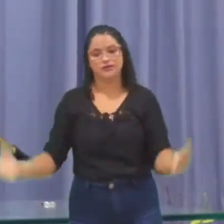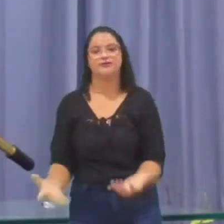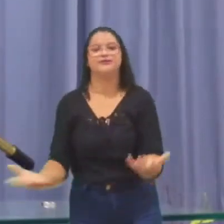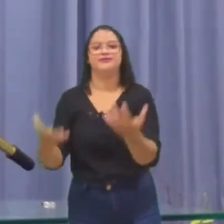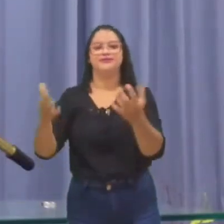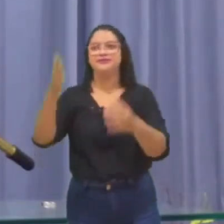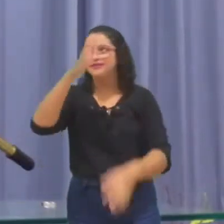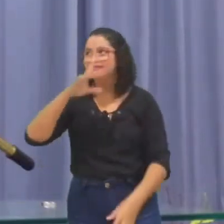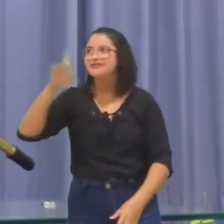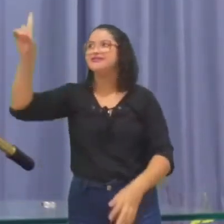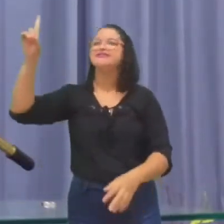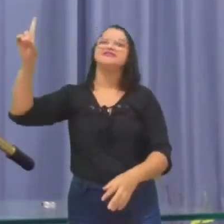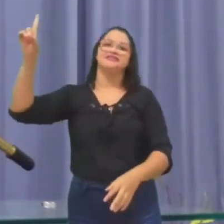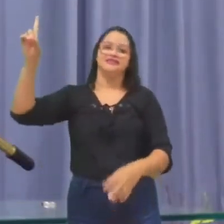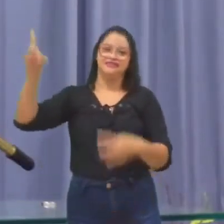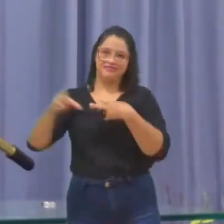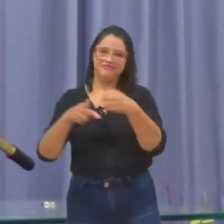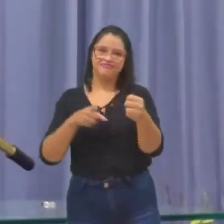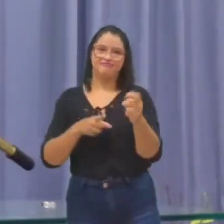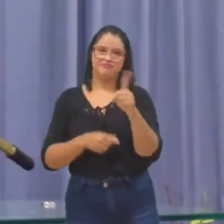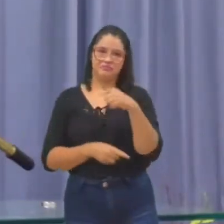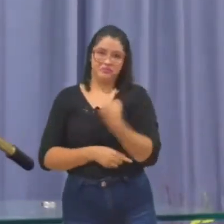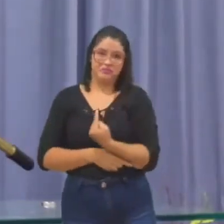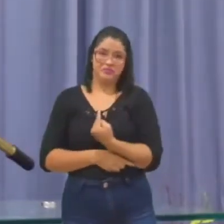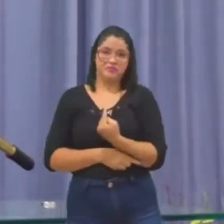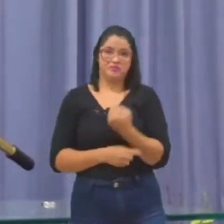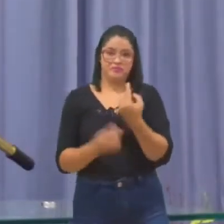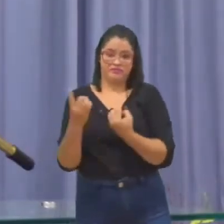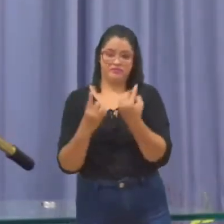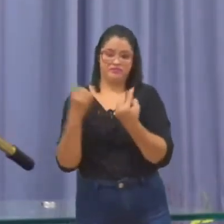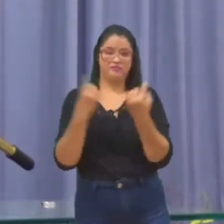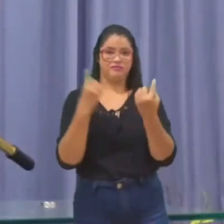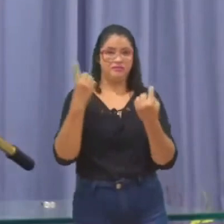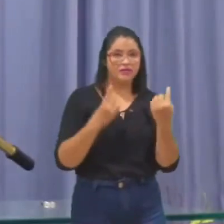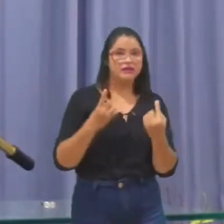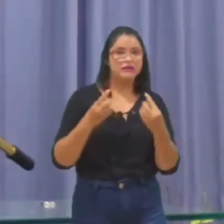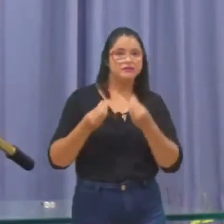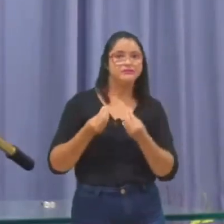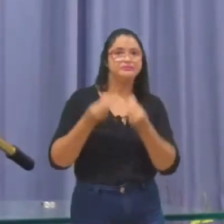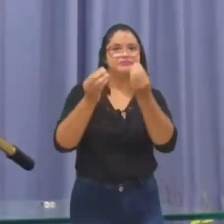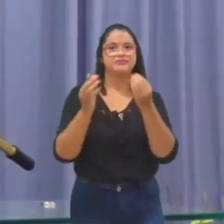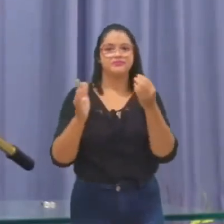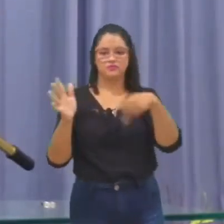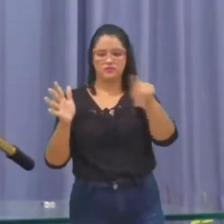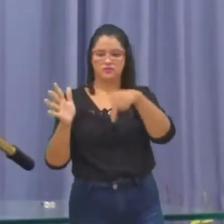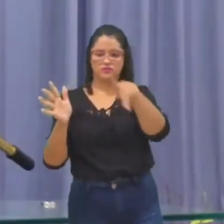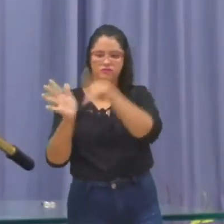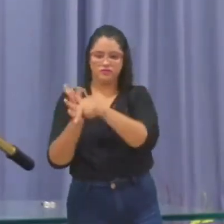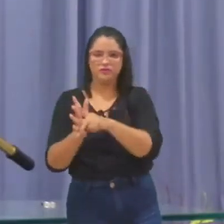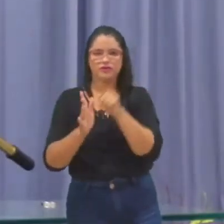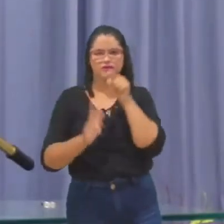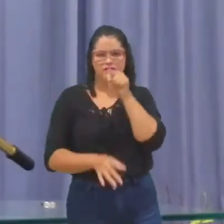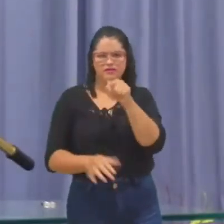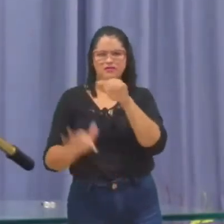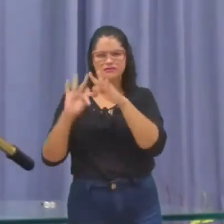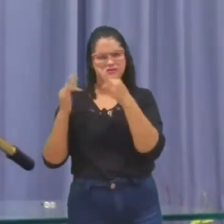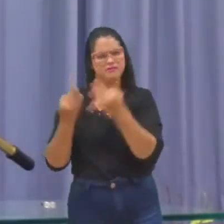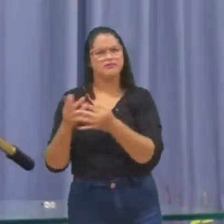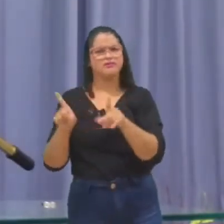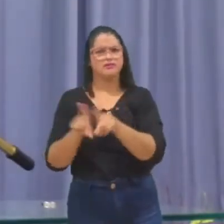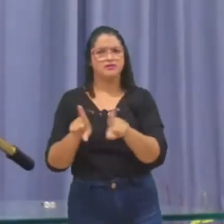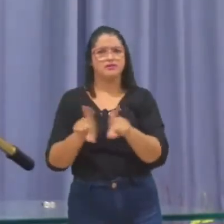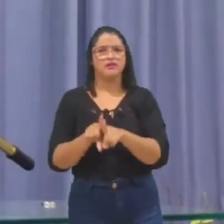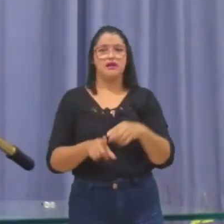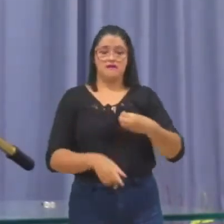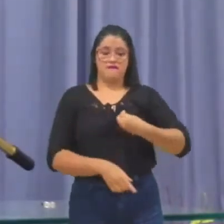Deus tem vitória para a sua vida. Deus tem feito promessa para você e para a sua família.